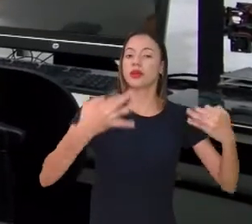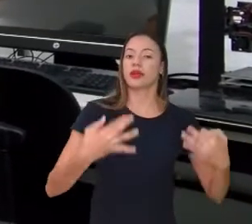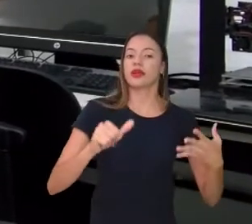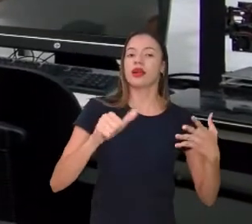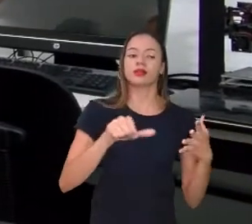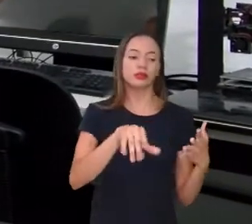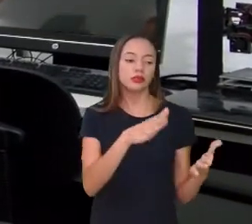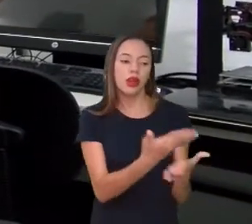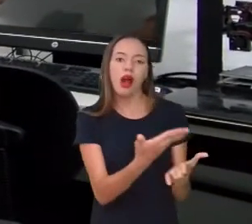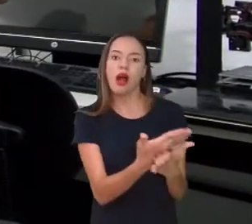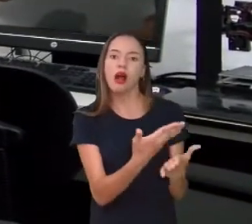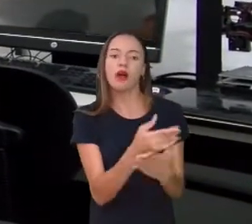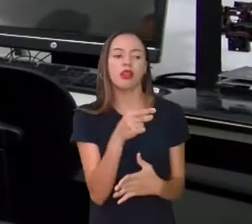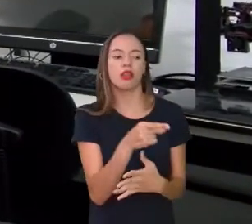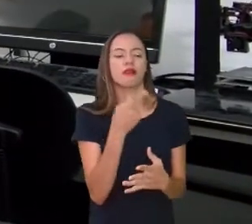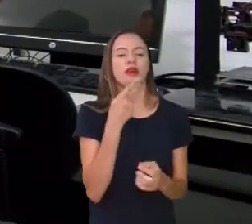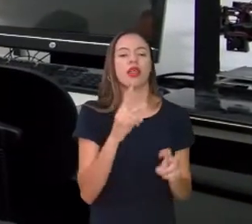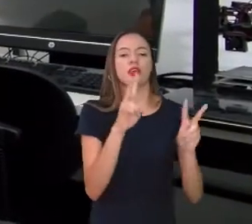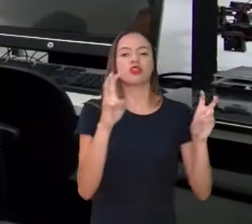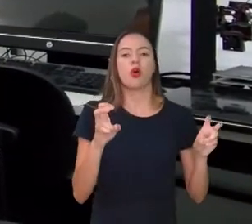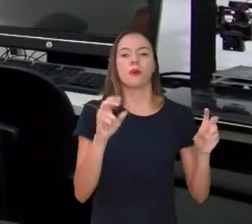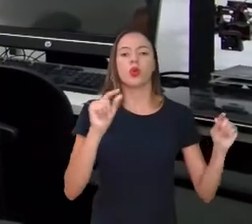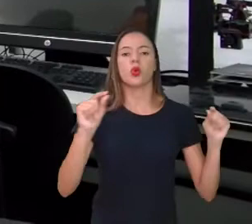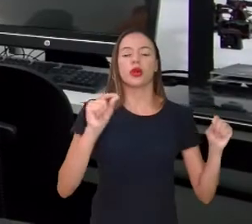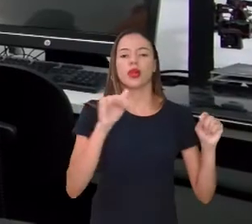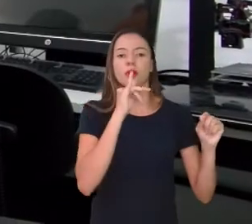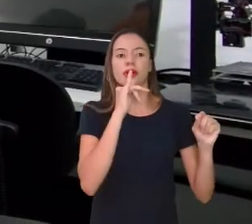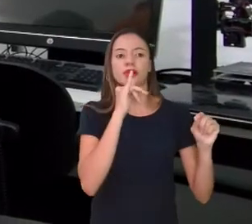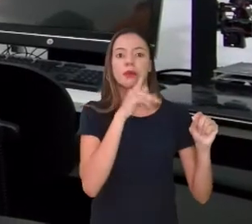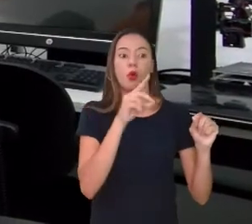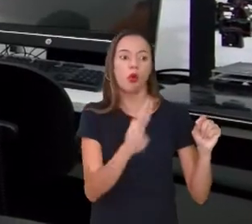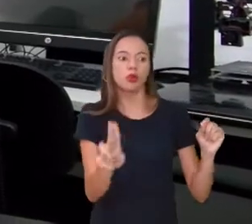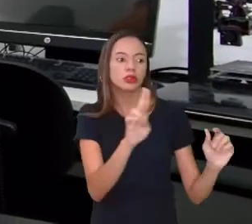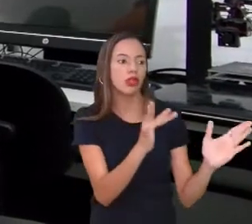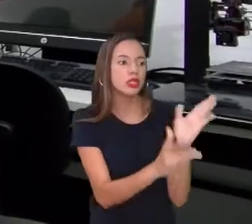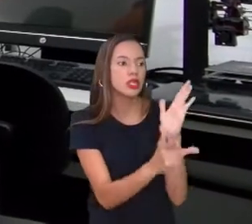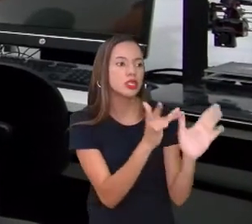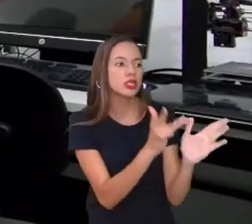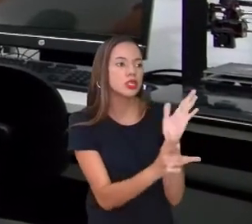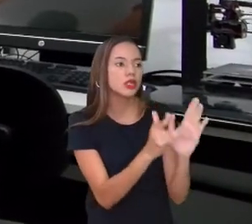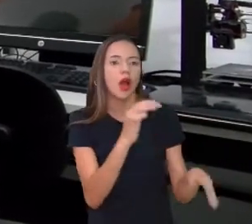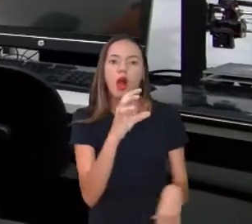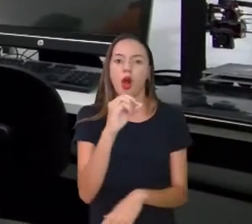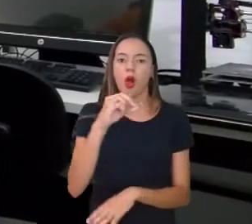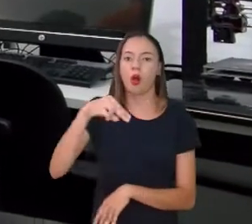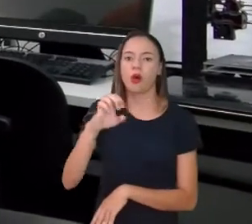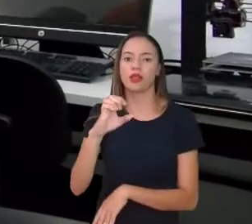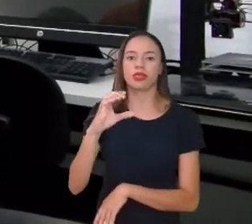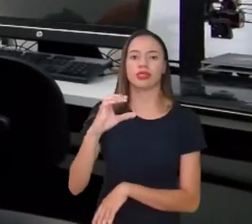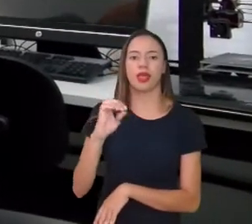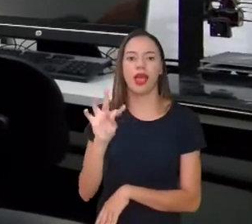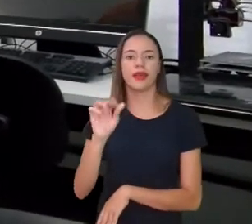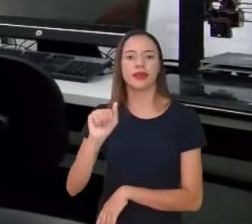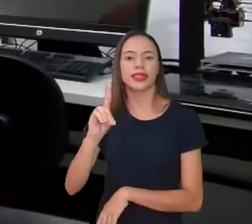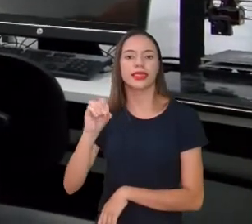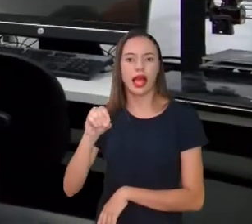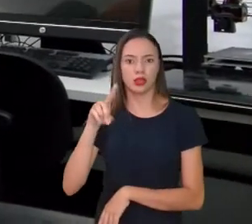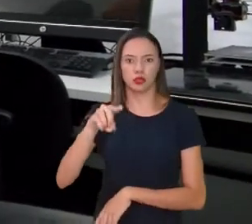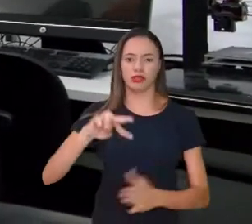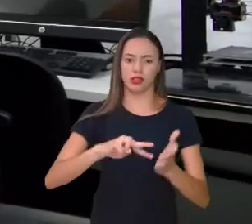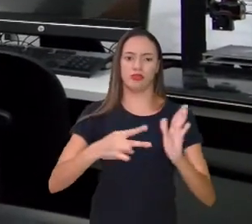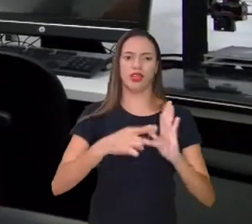gente discute aí essa coisa de estar conectado. Estar conectado, né? Não necessariamente é aquele momento que você está